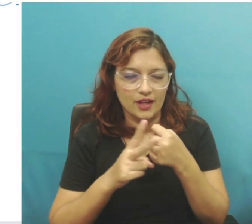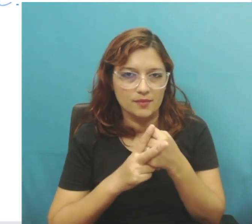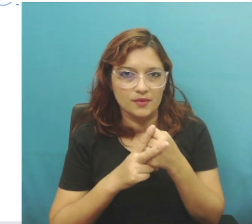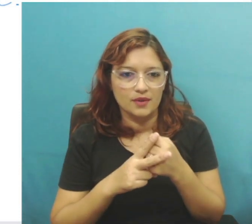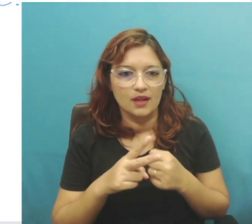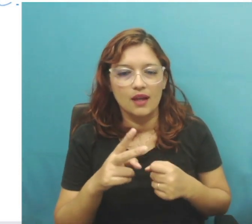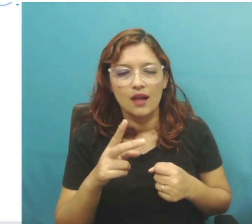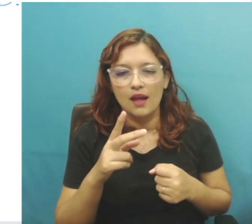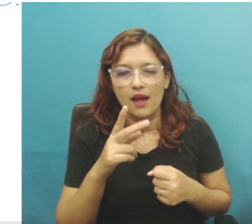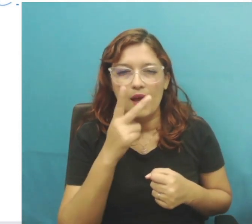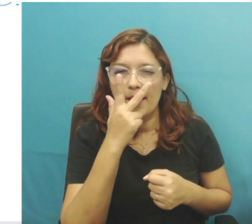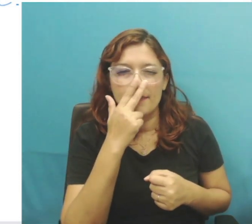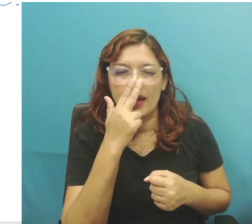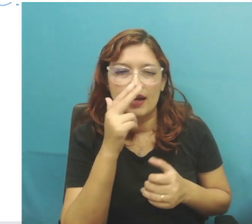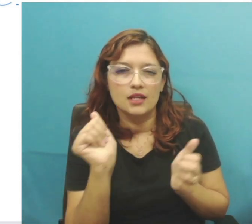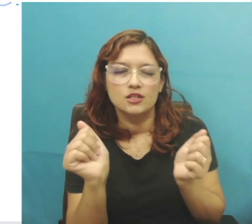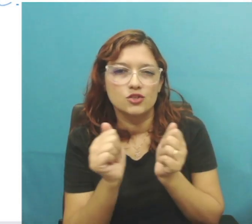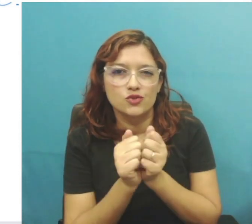presenteou.